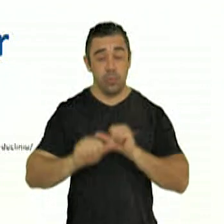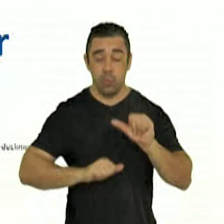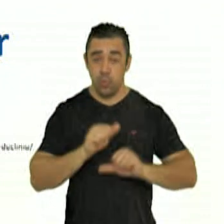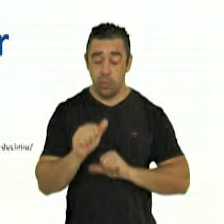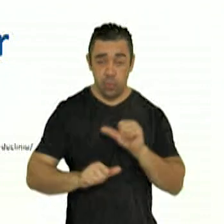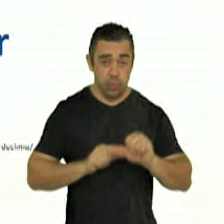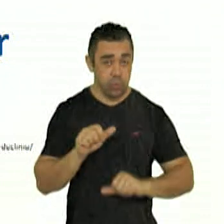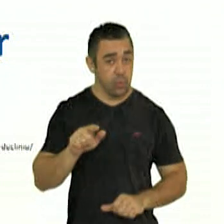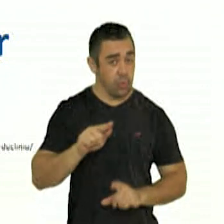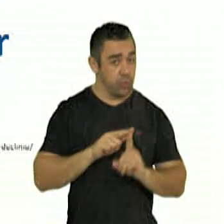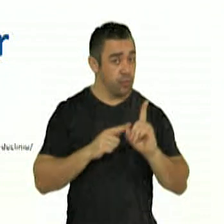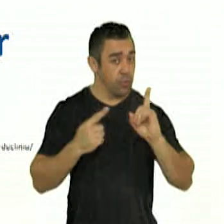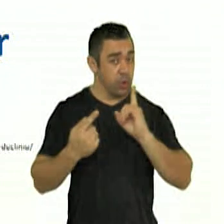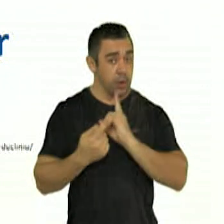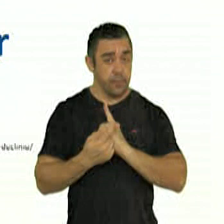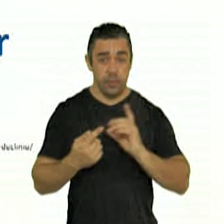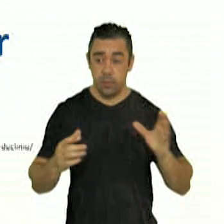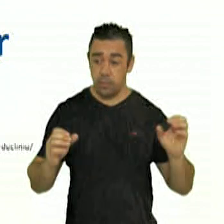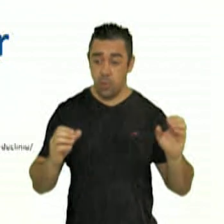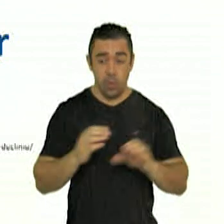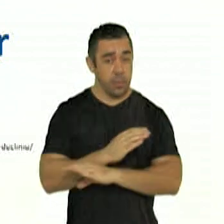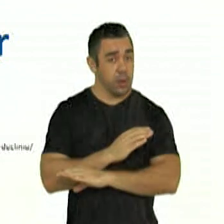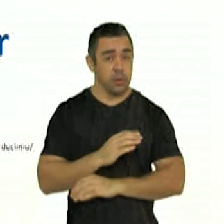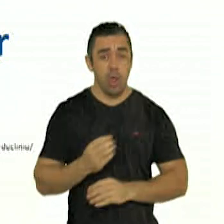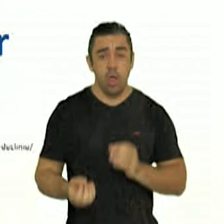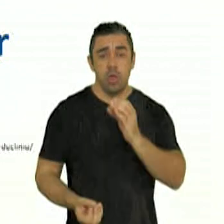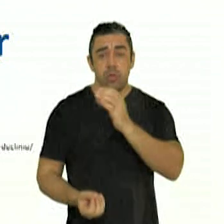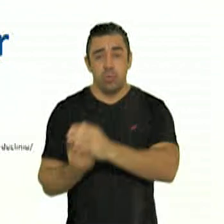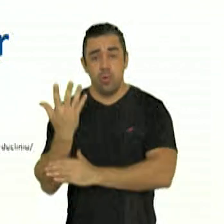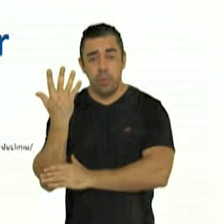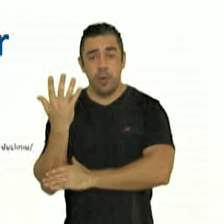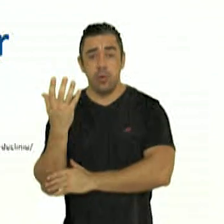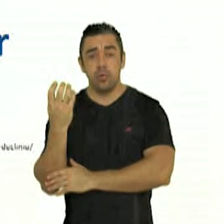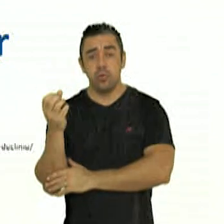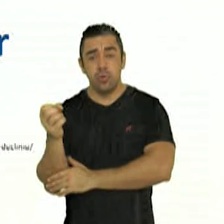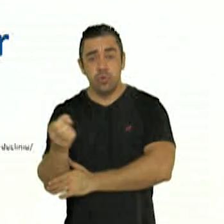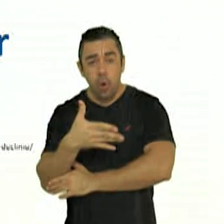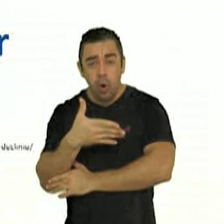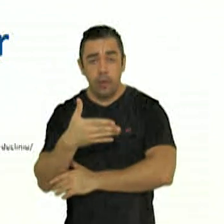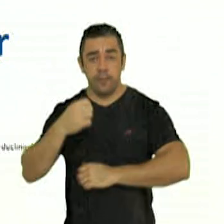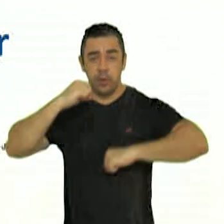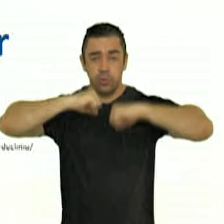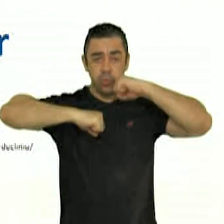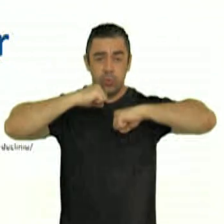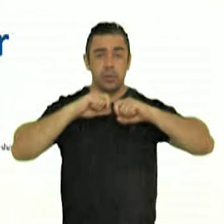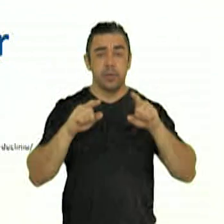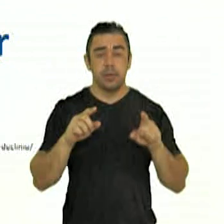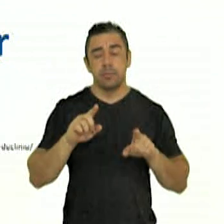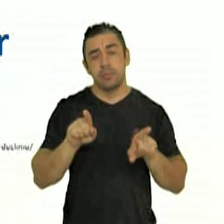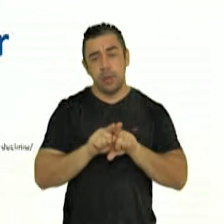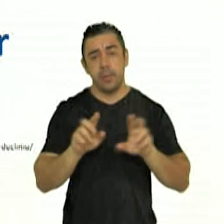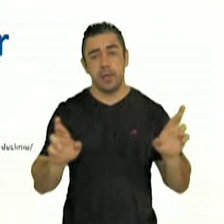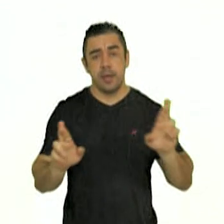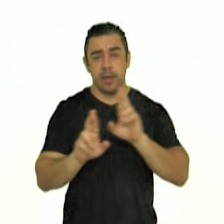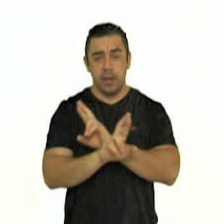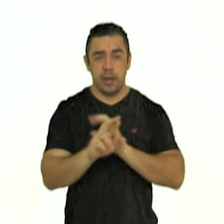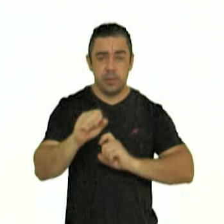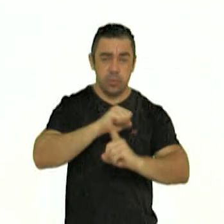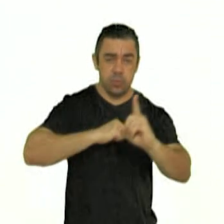espaço geográfico completamente. Né? Surgimento de novas indústrias, de novas relações espaciais, relações